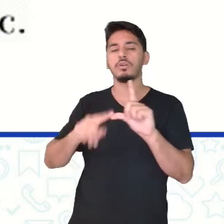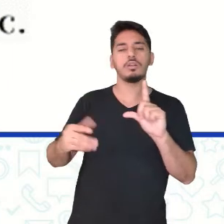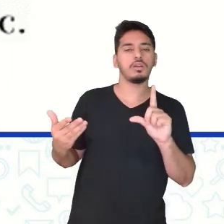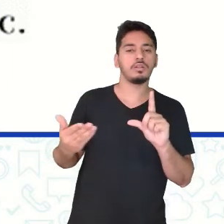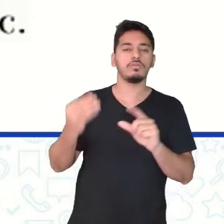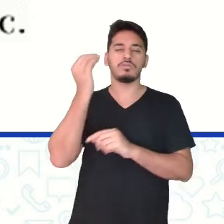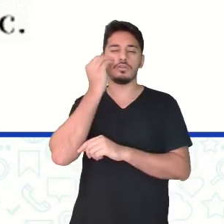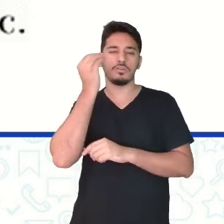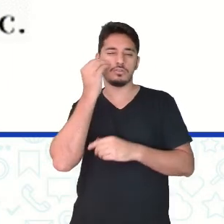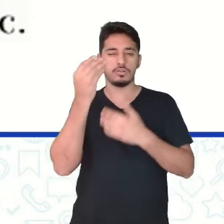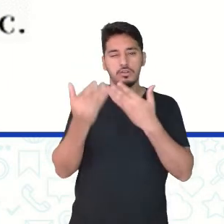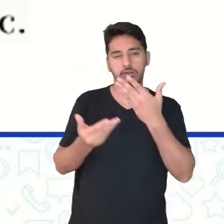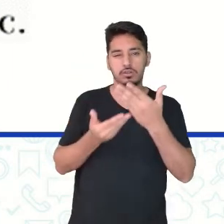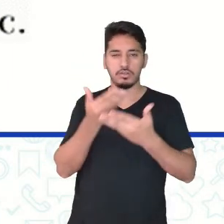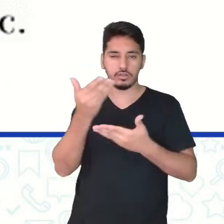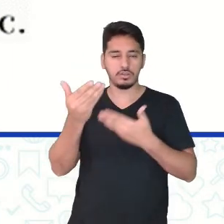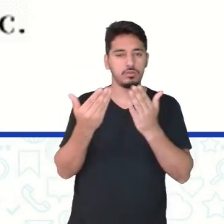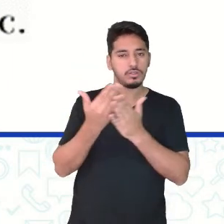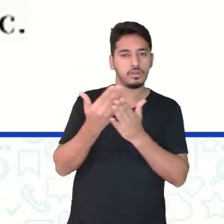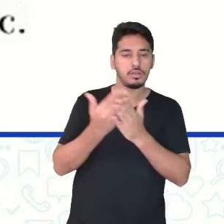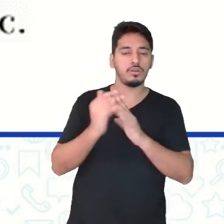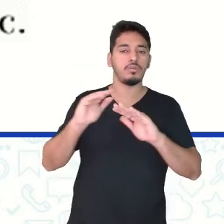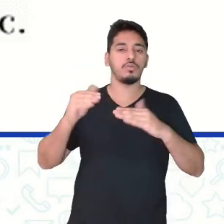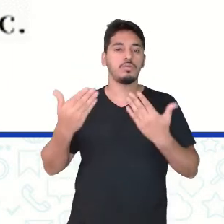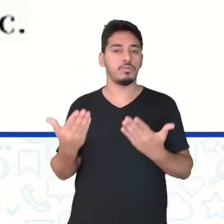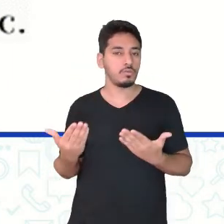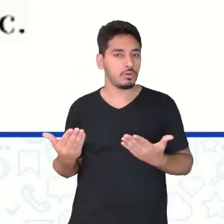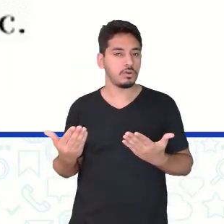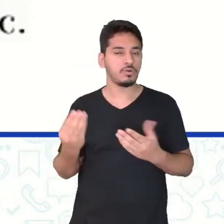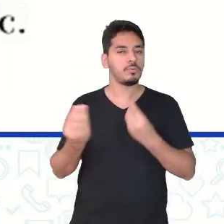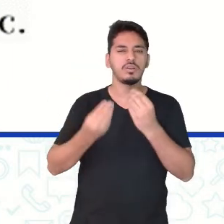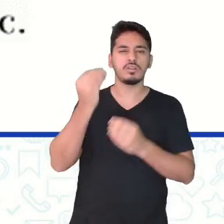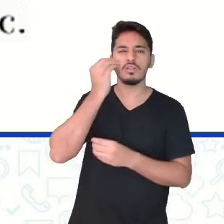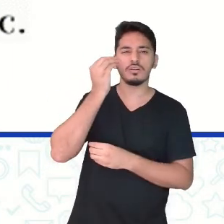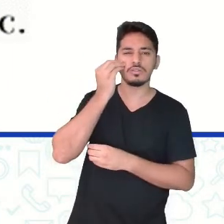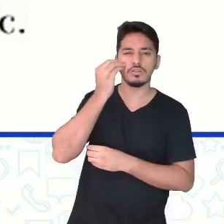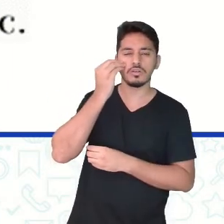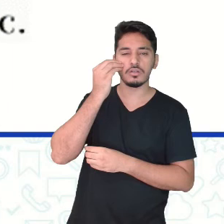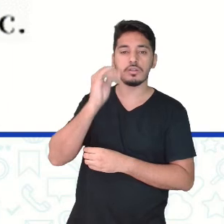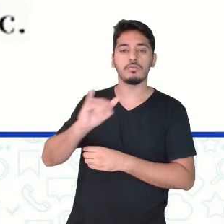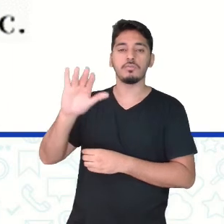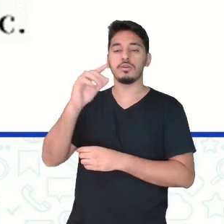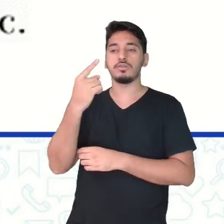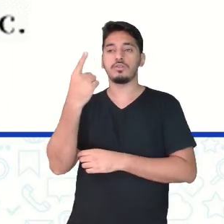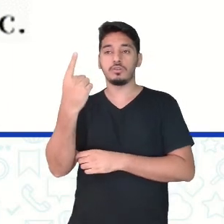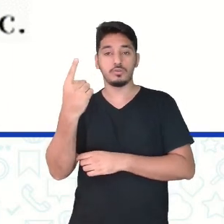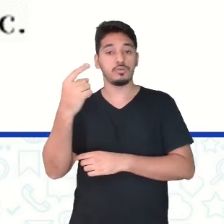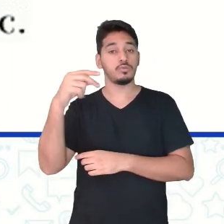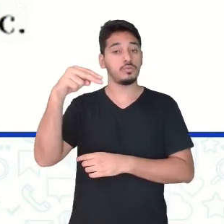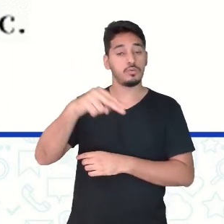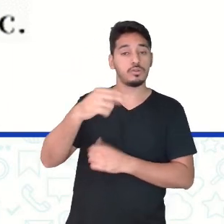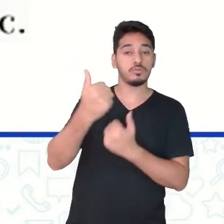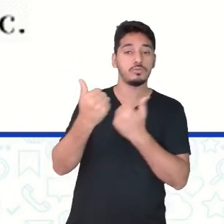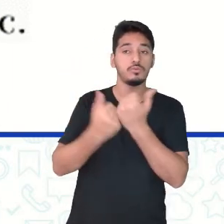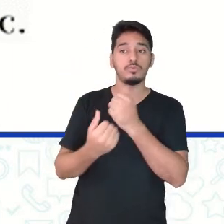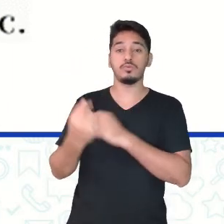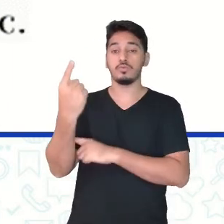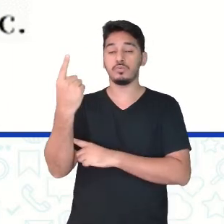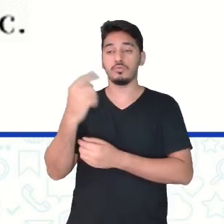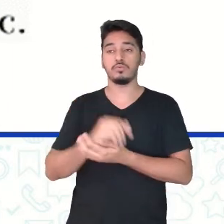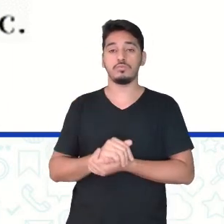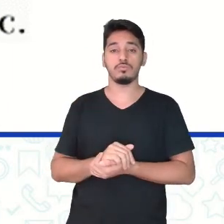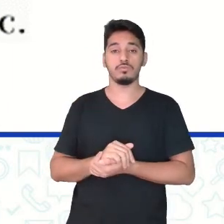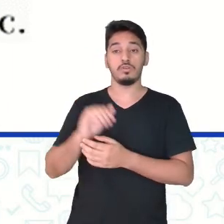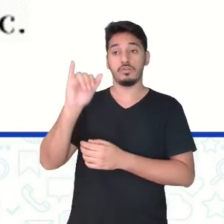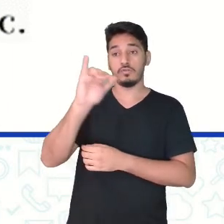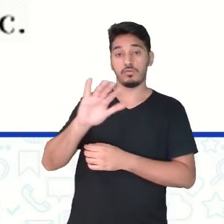Fui testando aí na aula qual seria deles. Como é que testa, professor? Figura 1 no lugar de n coloca 1. Figura 2 no